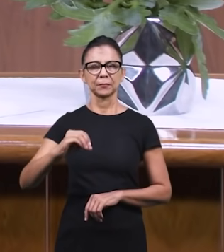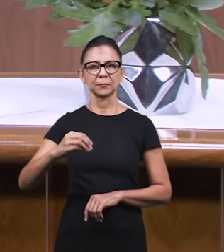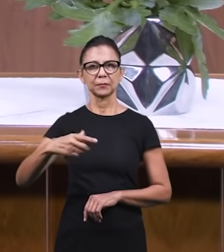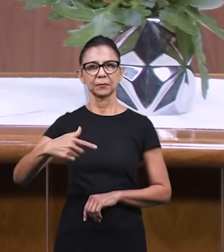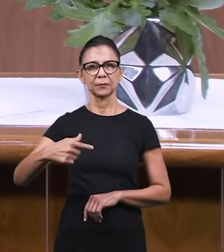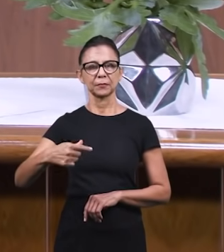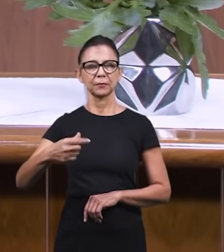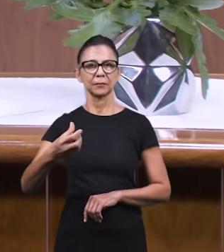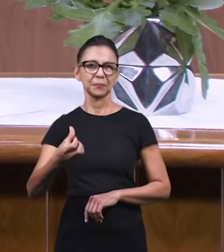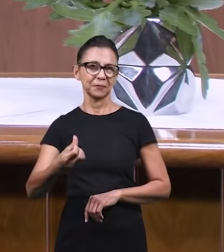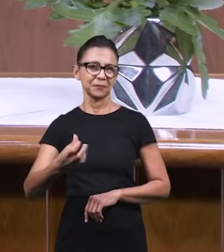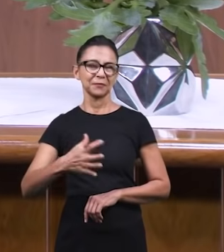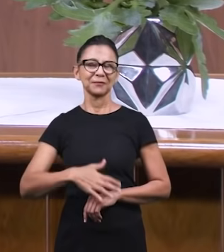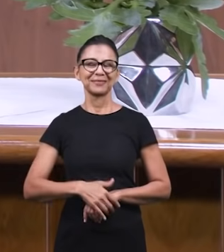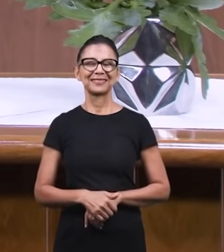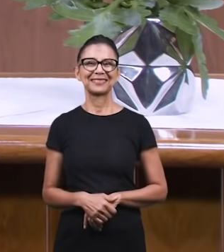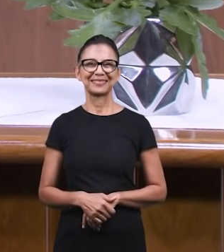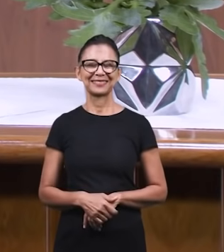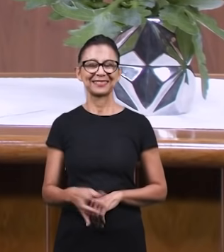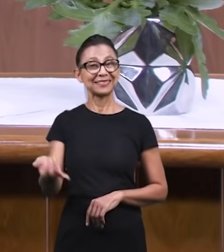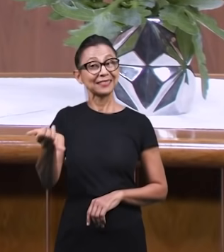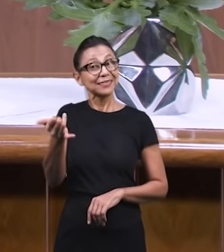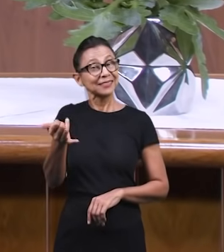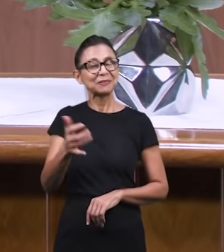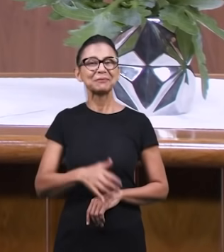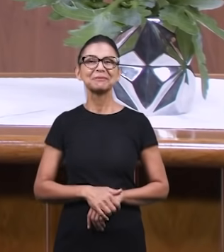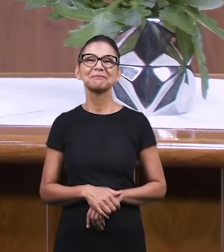3076. Ligue-nos, nós vamos orar